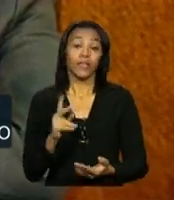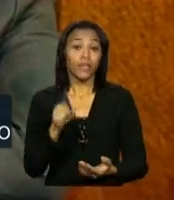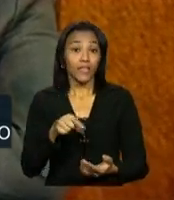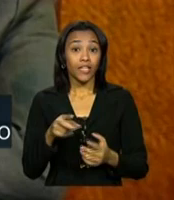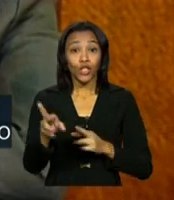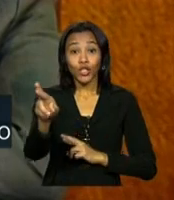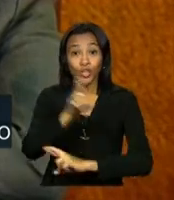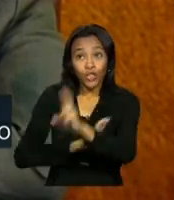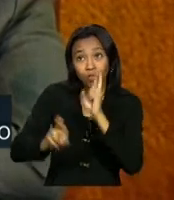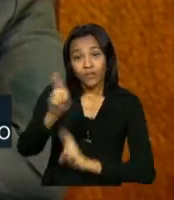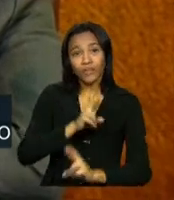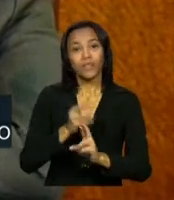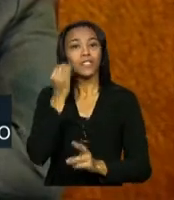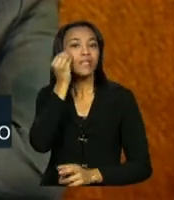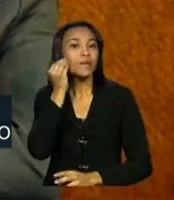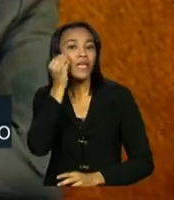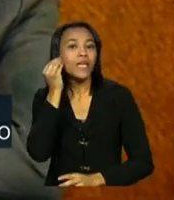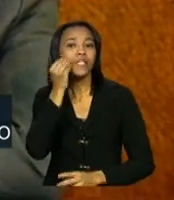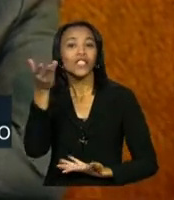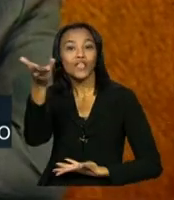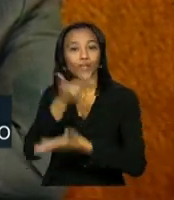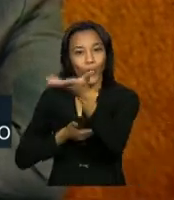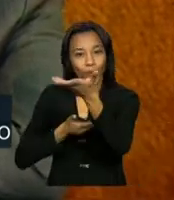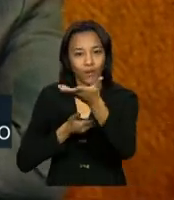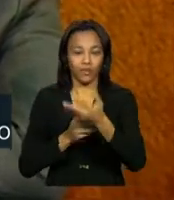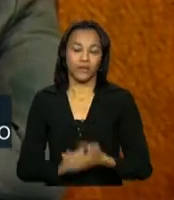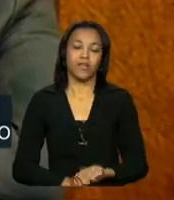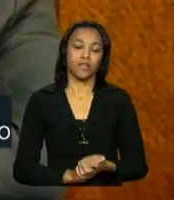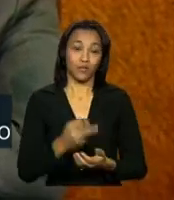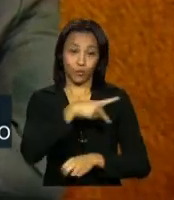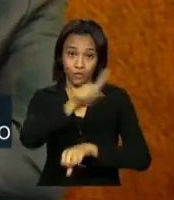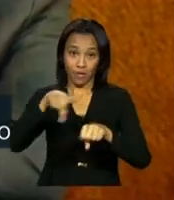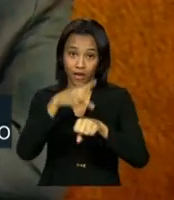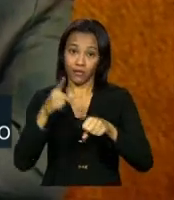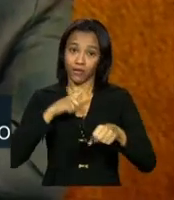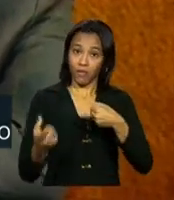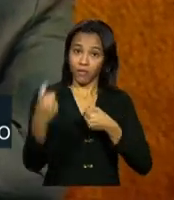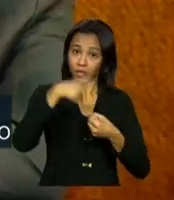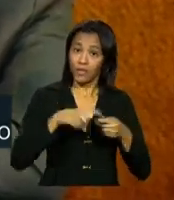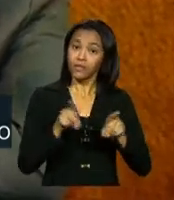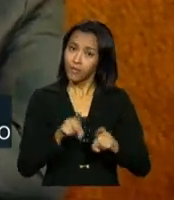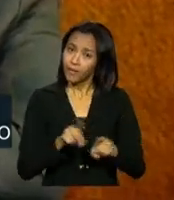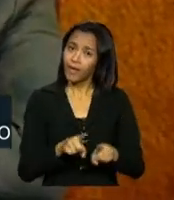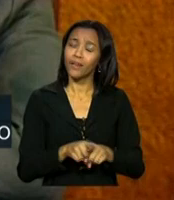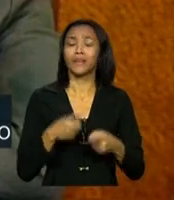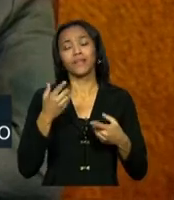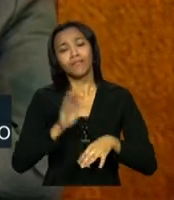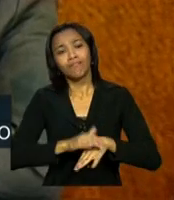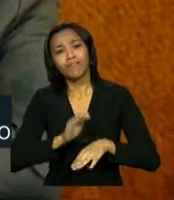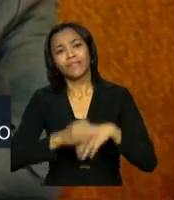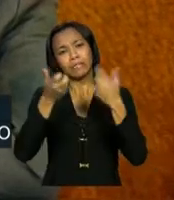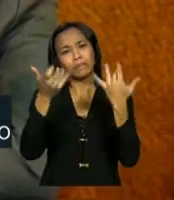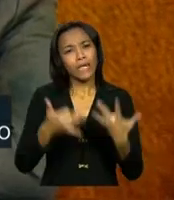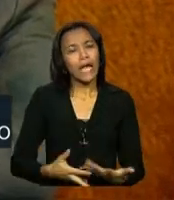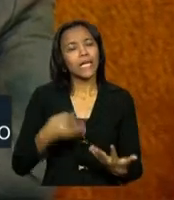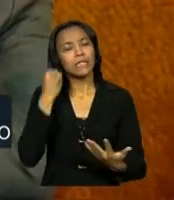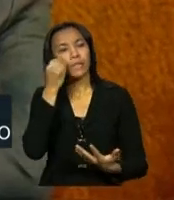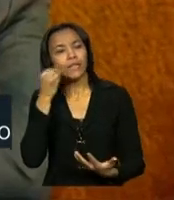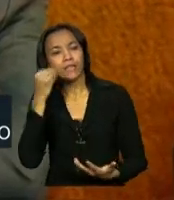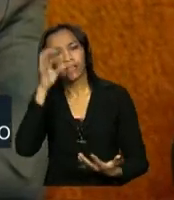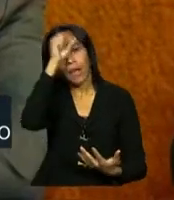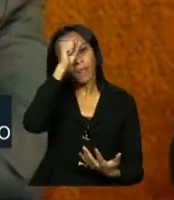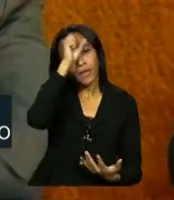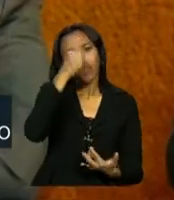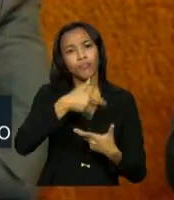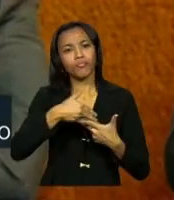intercâmbio de boas práticas entre os países membros e também compartilhar experiências e lições aprendidas para